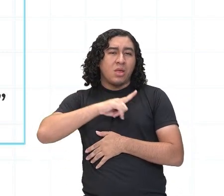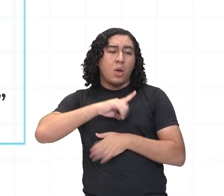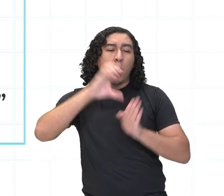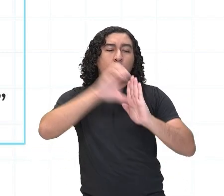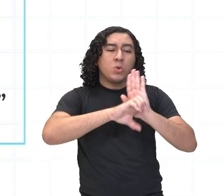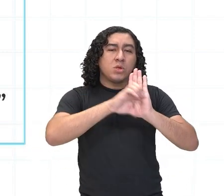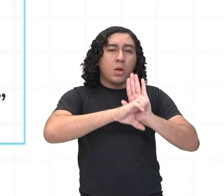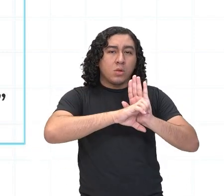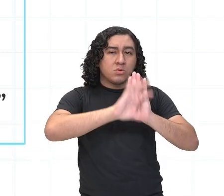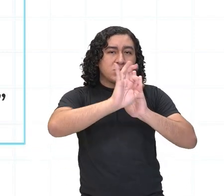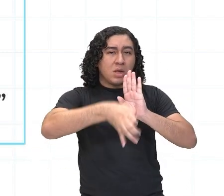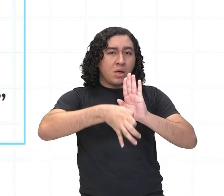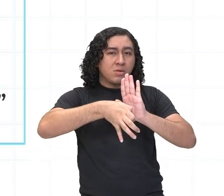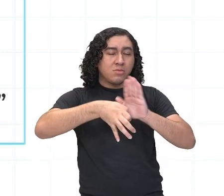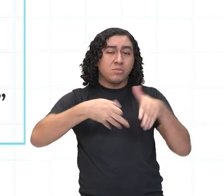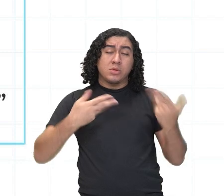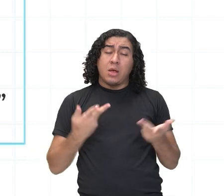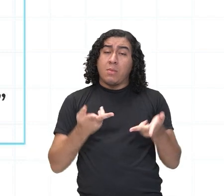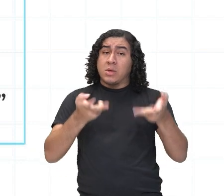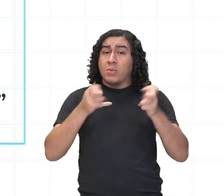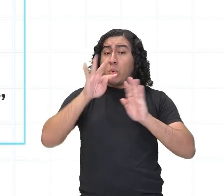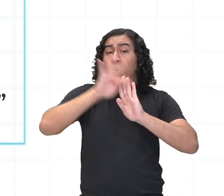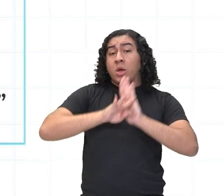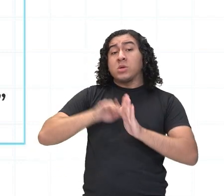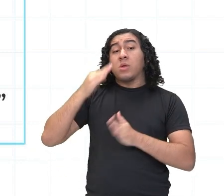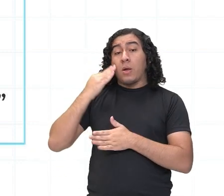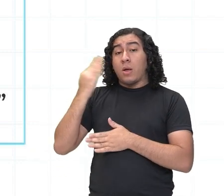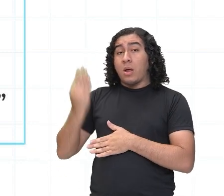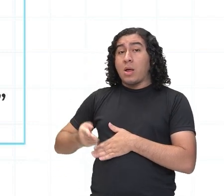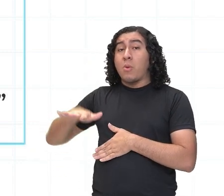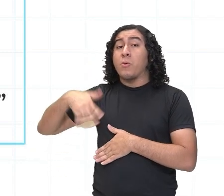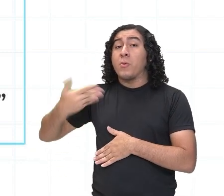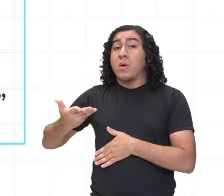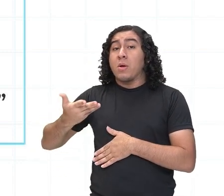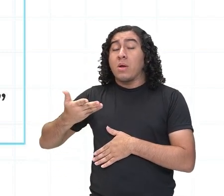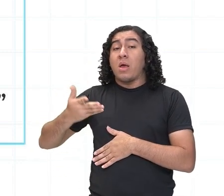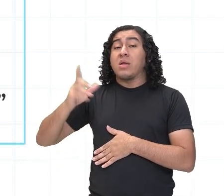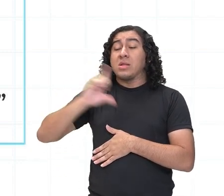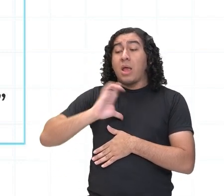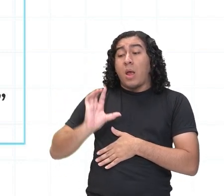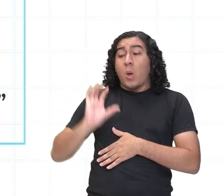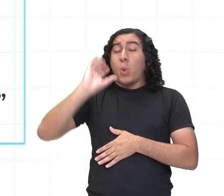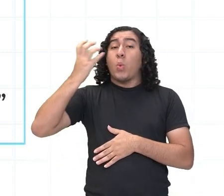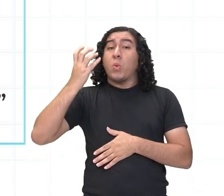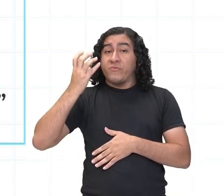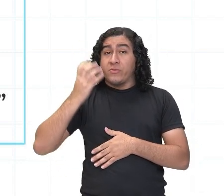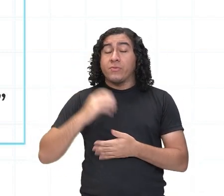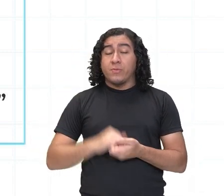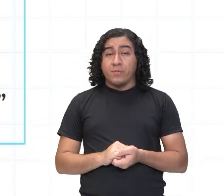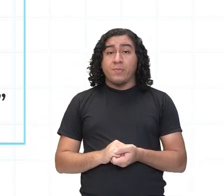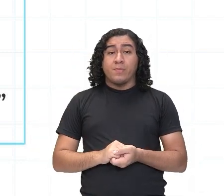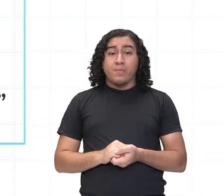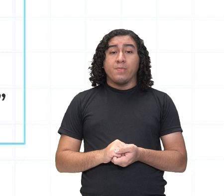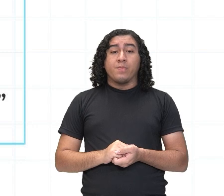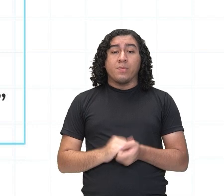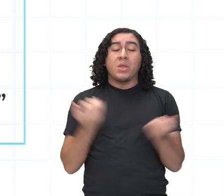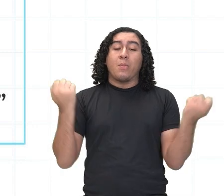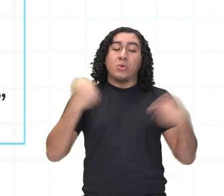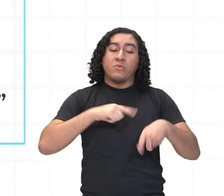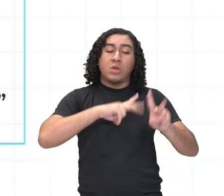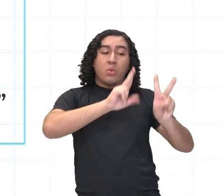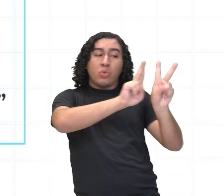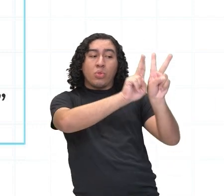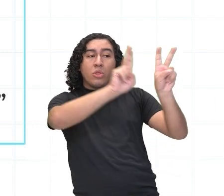problema? Aqui a gente acabou de ver no nosso exemplo, é o evento motivador que faz com que o tema